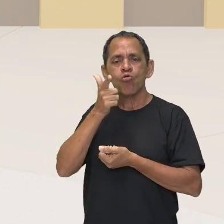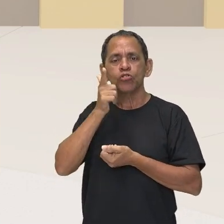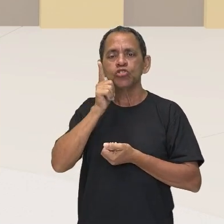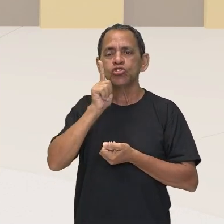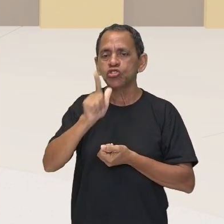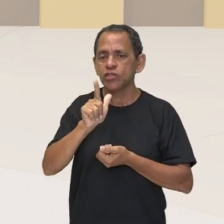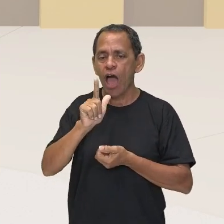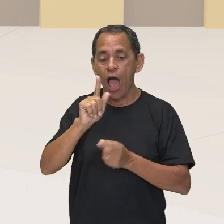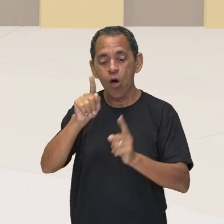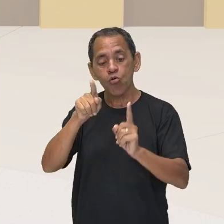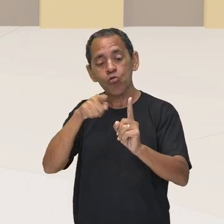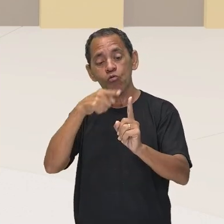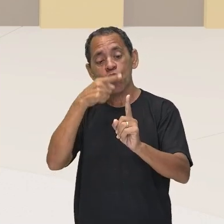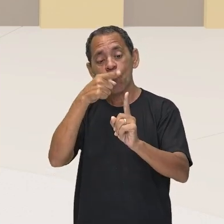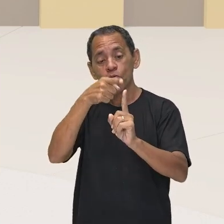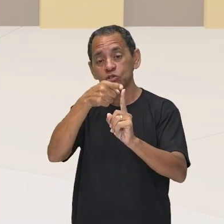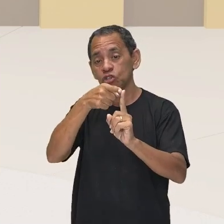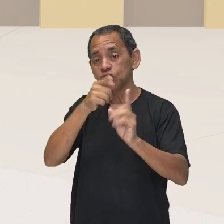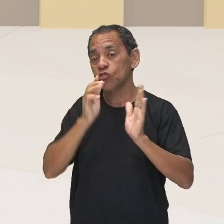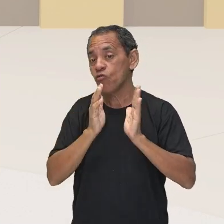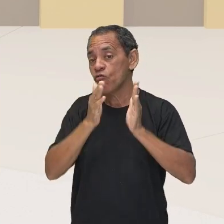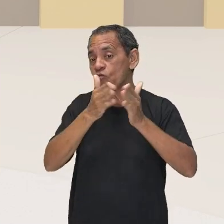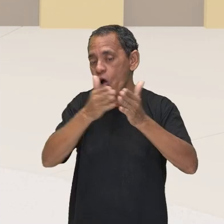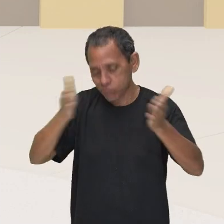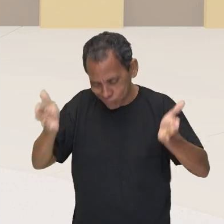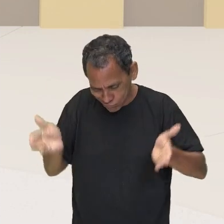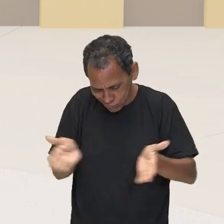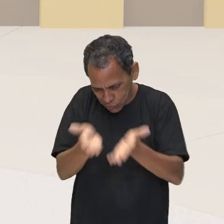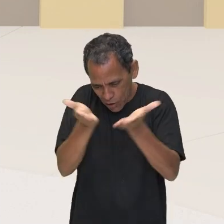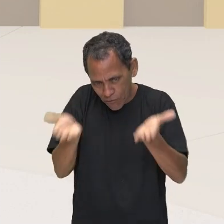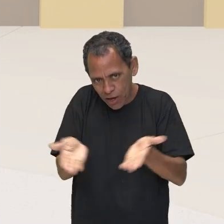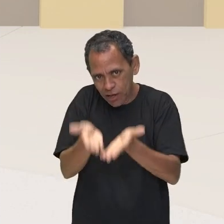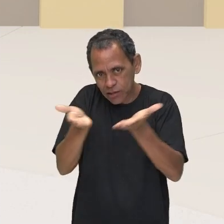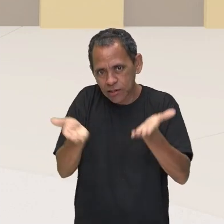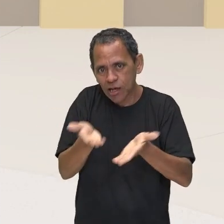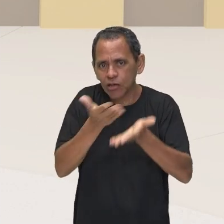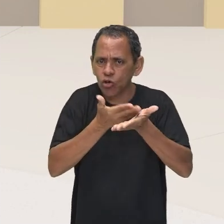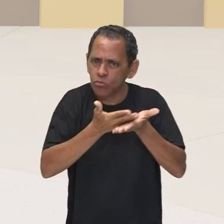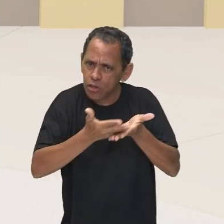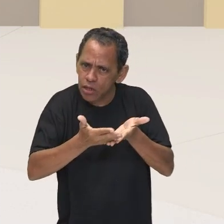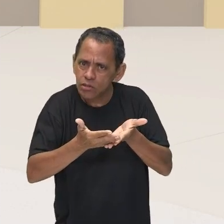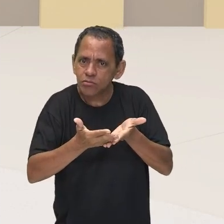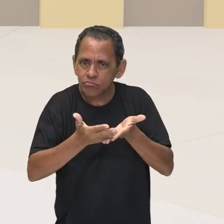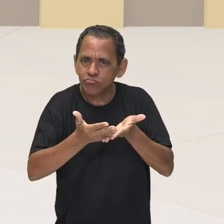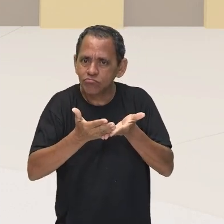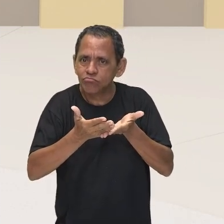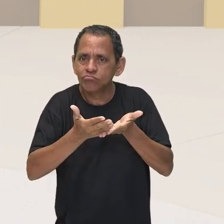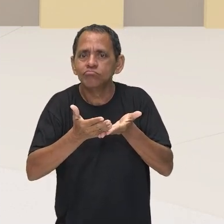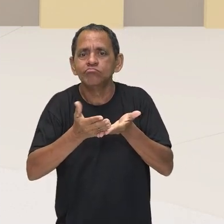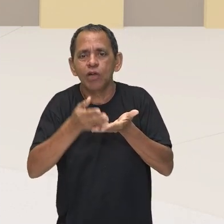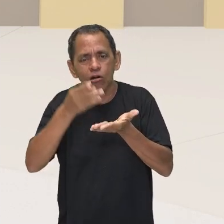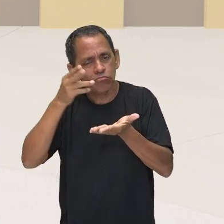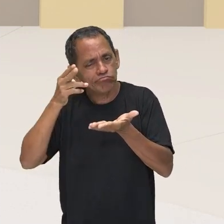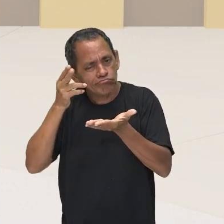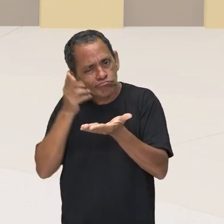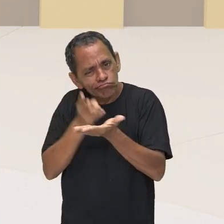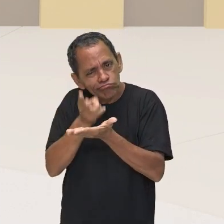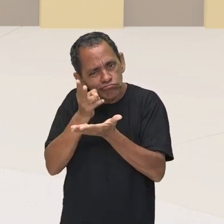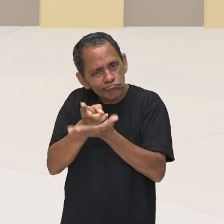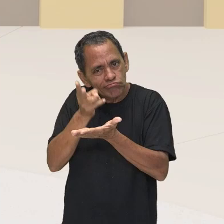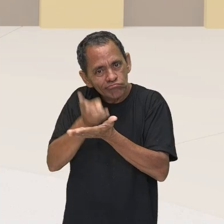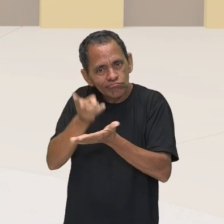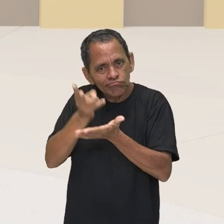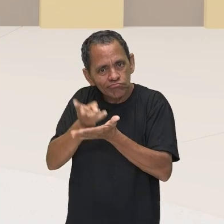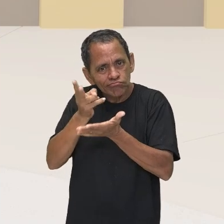Então, através da motivação, né, aquele ponto inicial para eu conseguir realizar, para eu conseguir dar